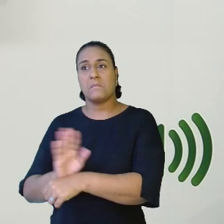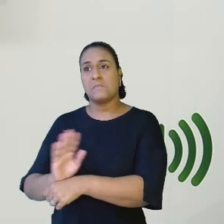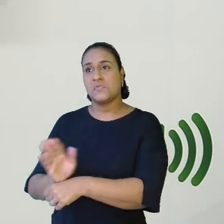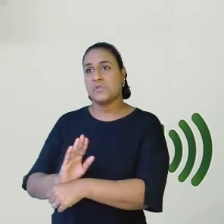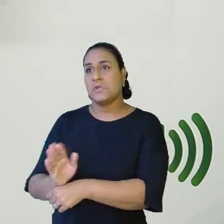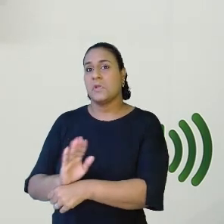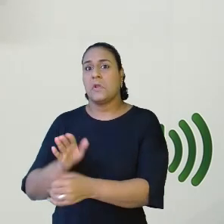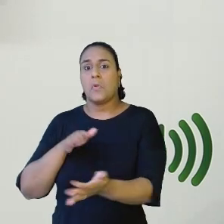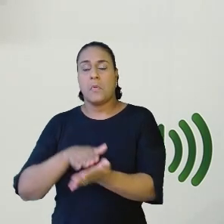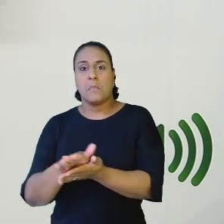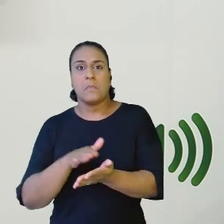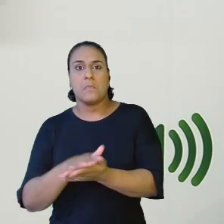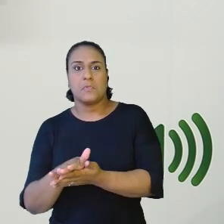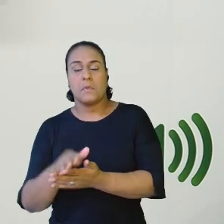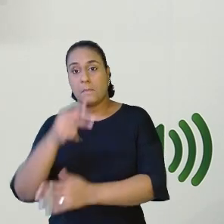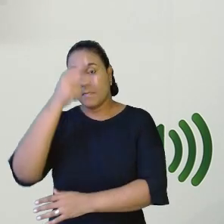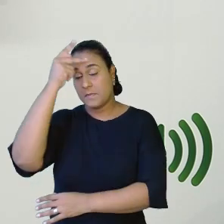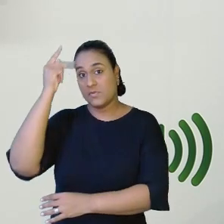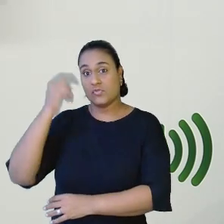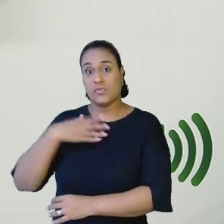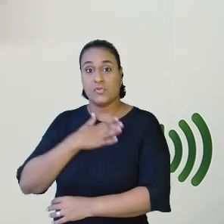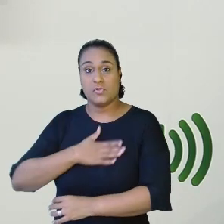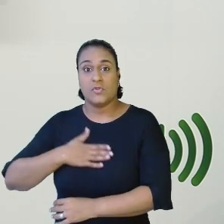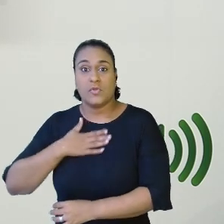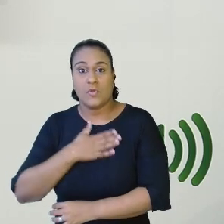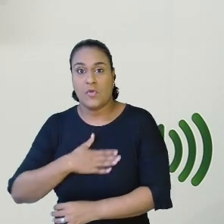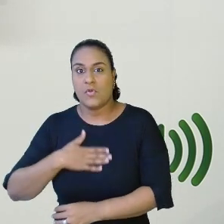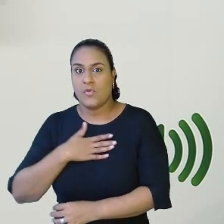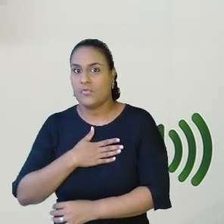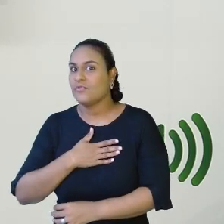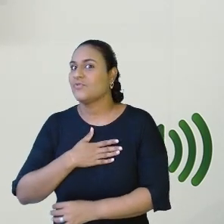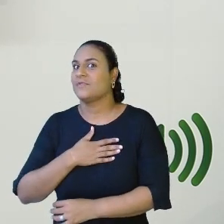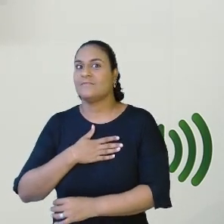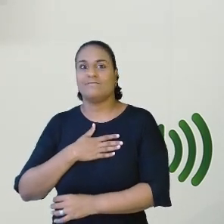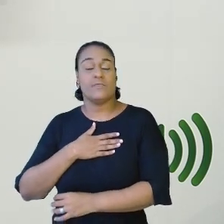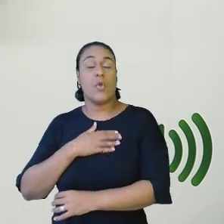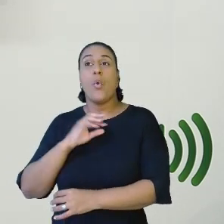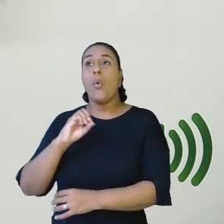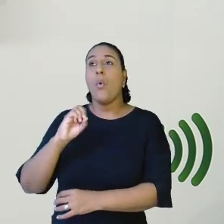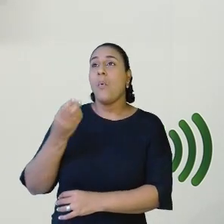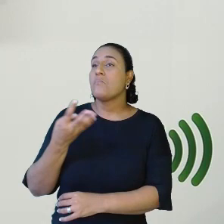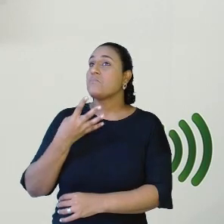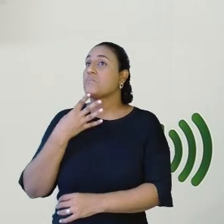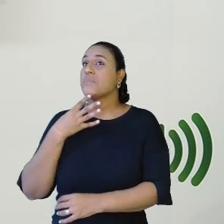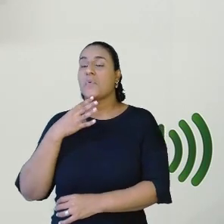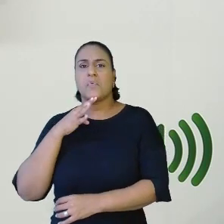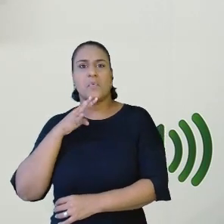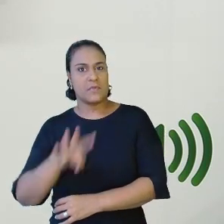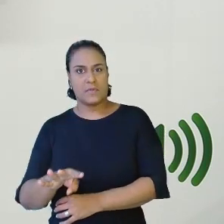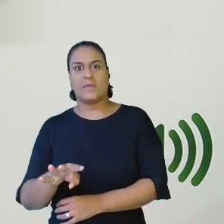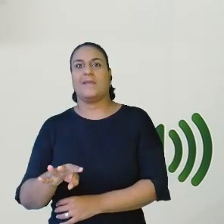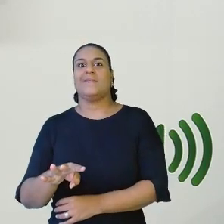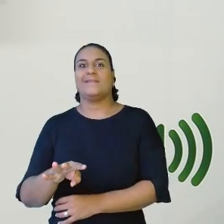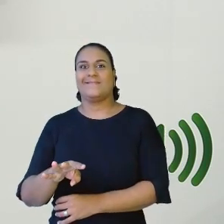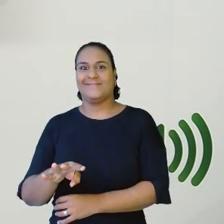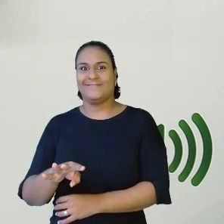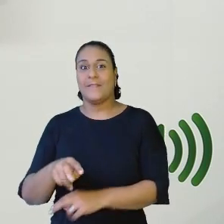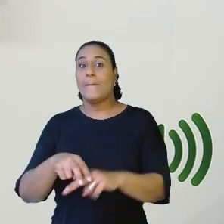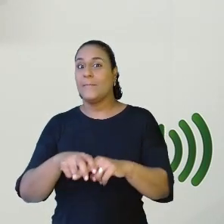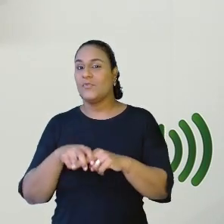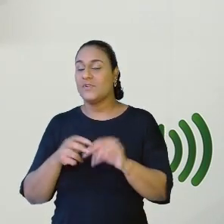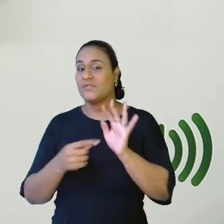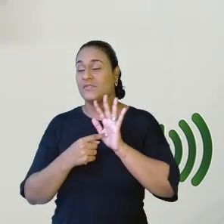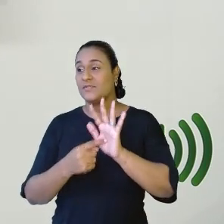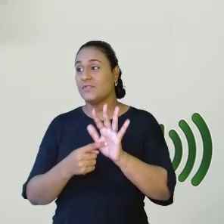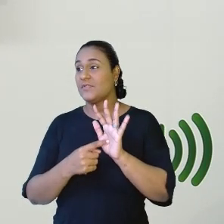uma obra para fãs que não são conhecedores, não dominam, e por isso ali eu destaquei